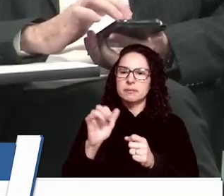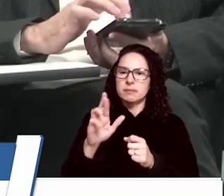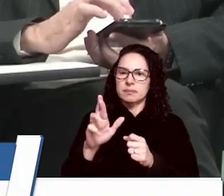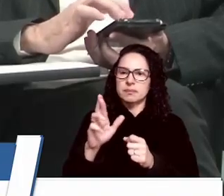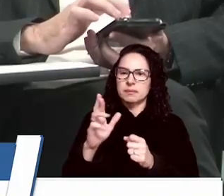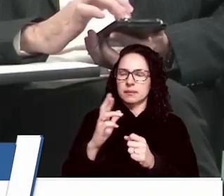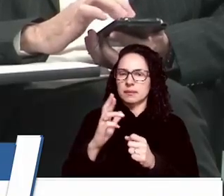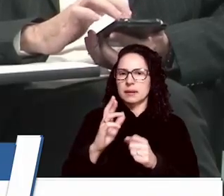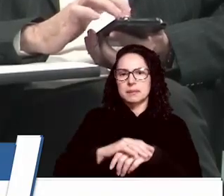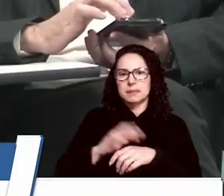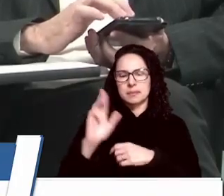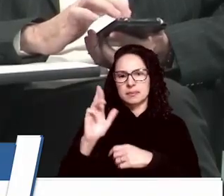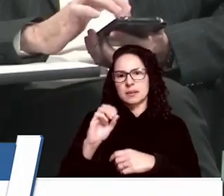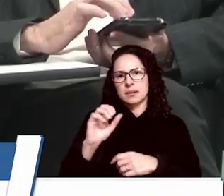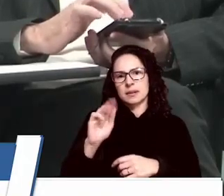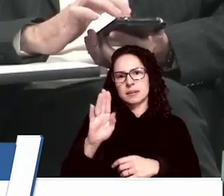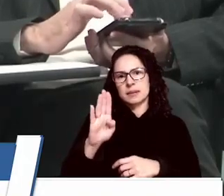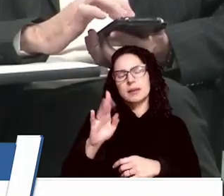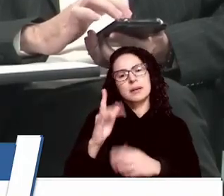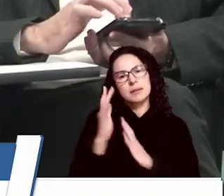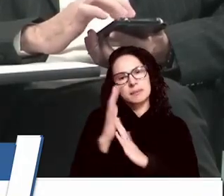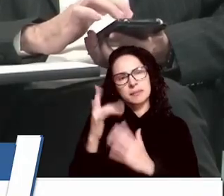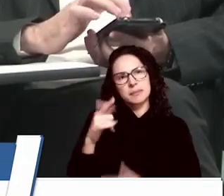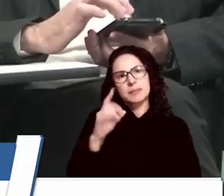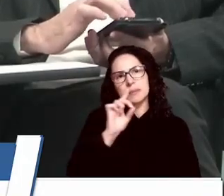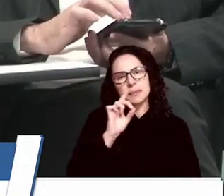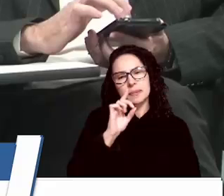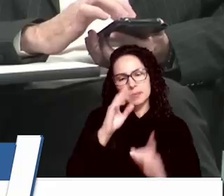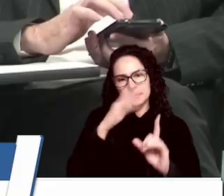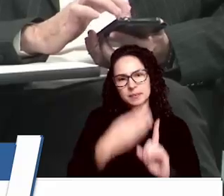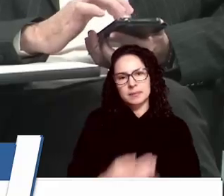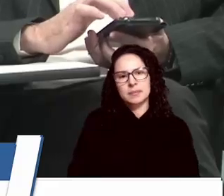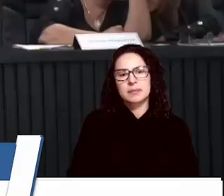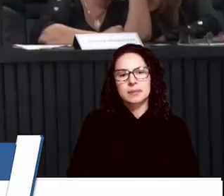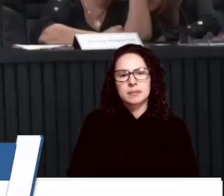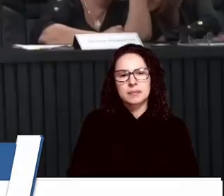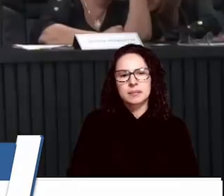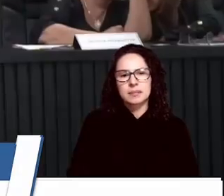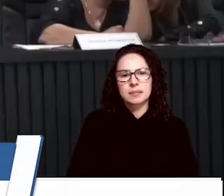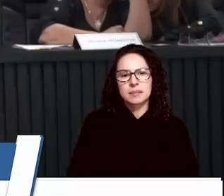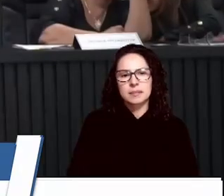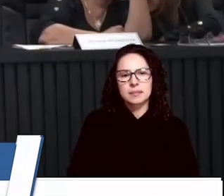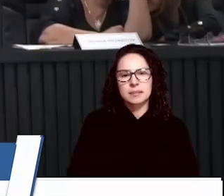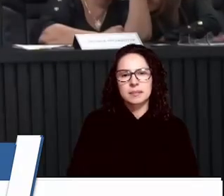E parabéns mais uma vez para o Daniel Bassi por apresentar a moção. Continua com a palavra o plenário.